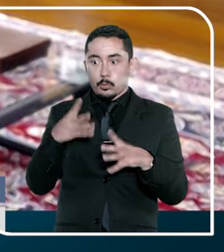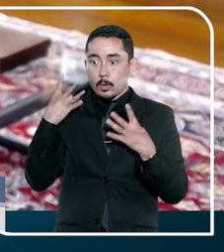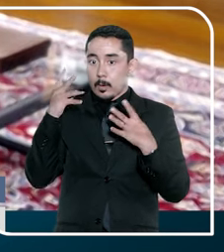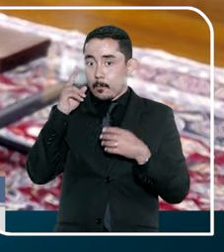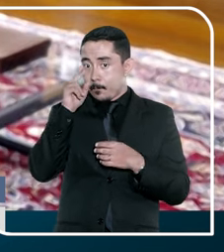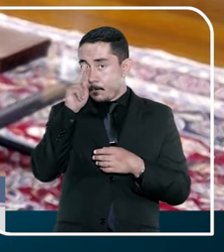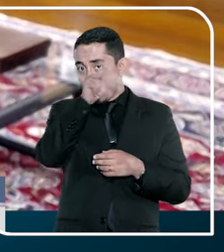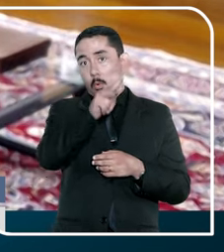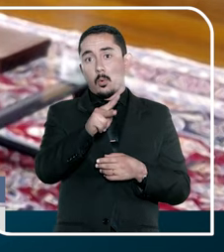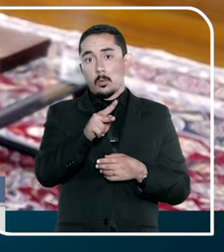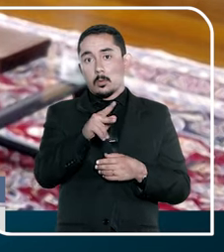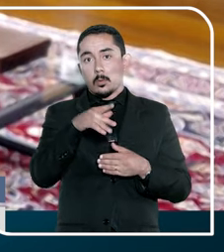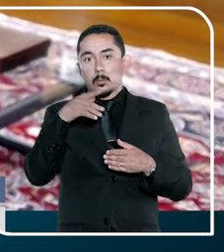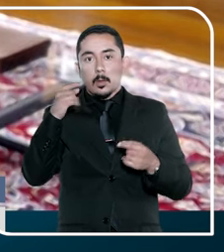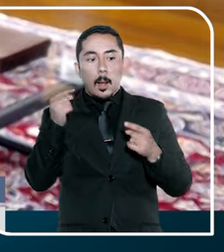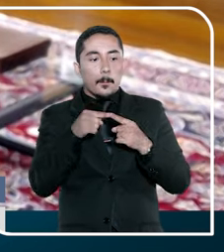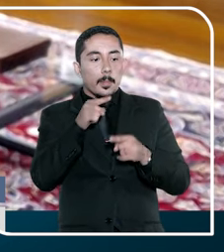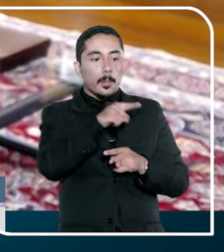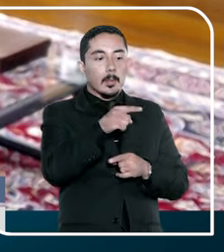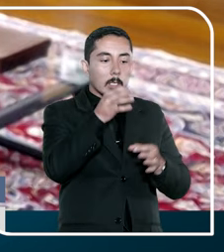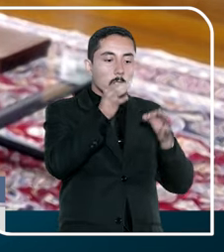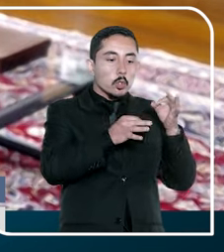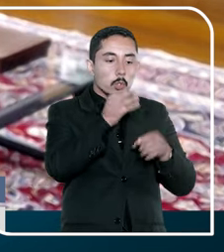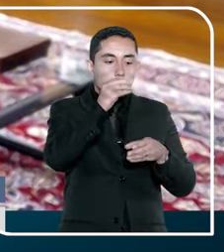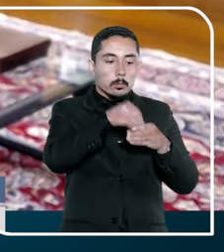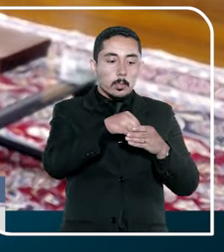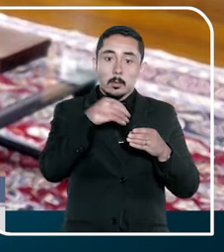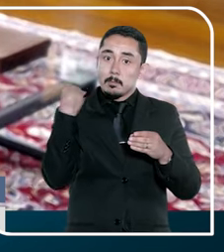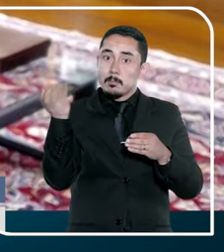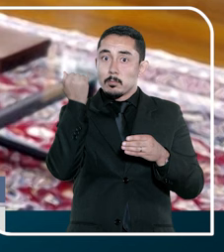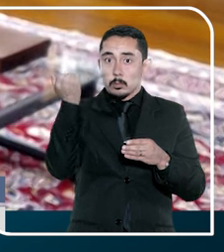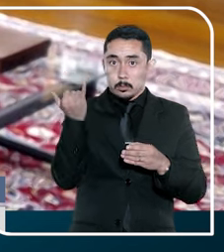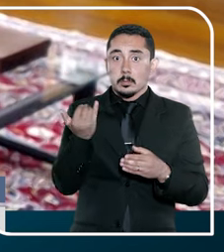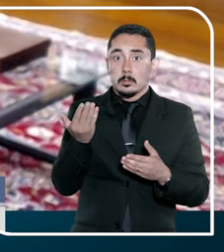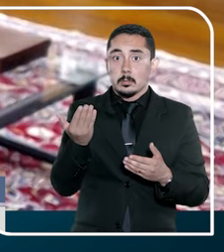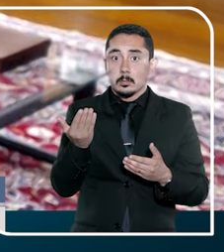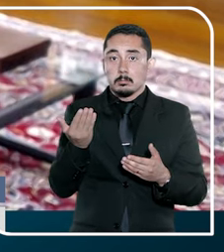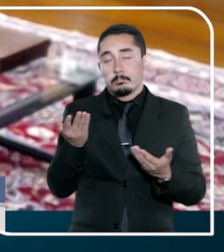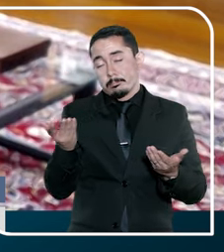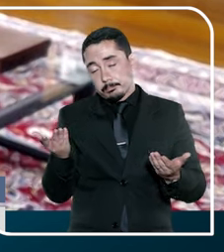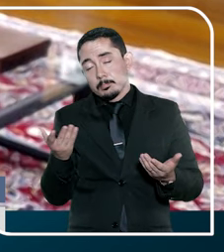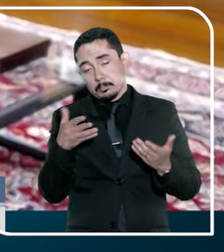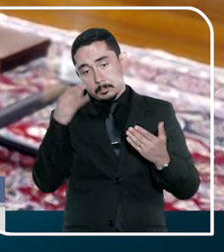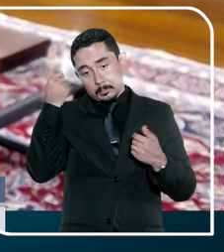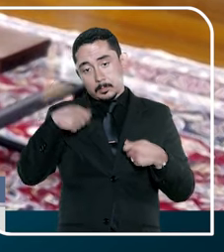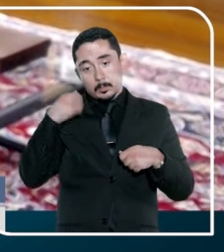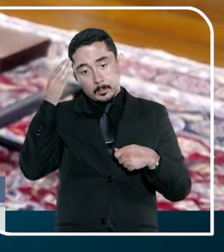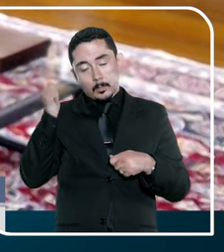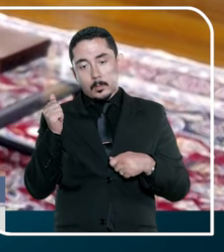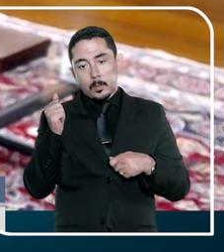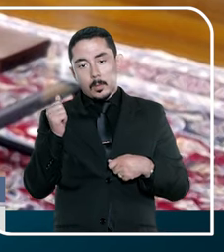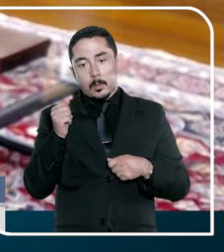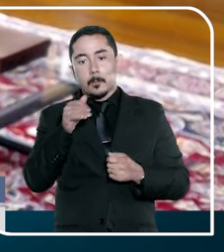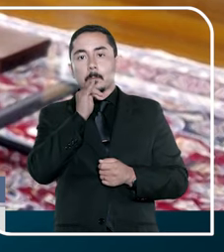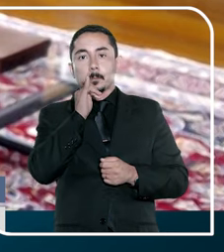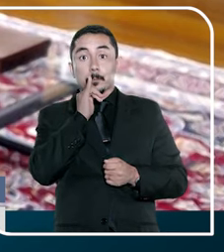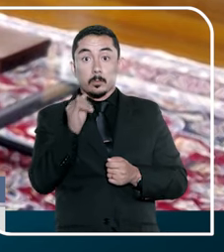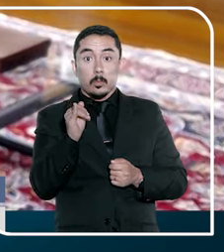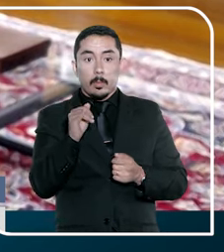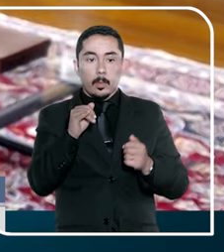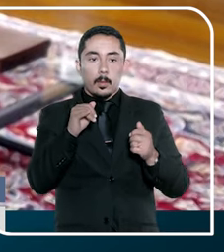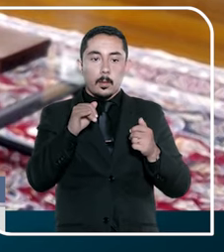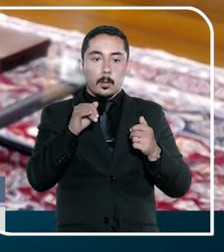eh relevante porque no caso do furto O legislador penal brasileiro já estabeleceu